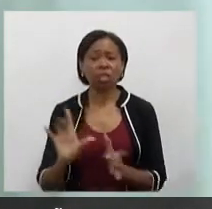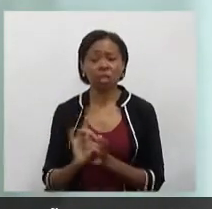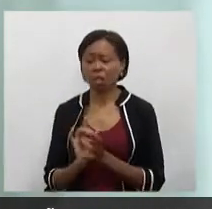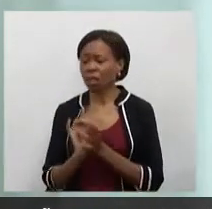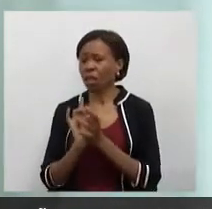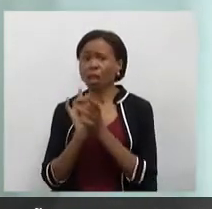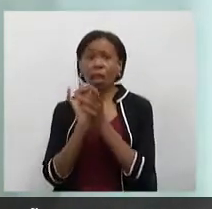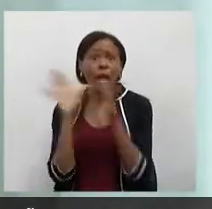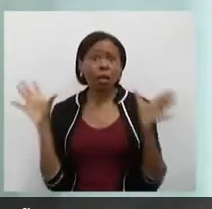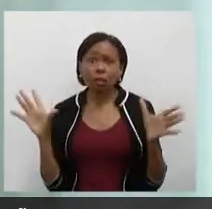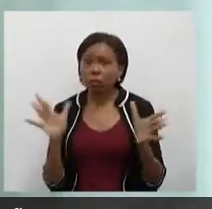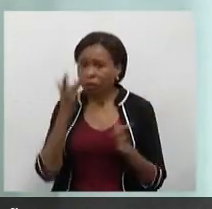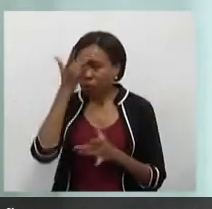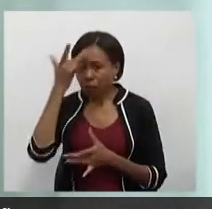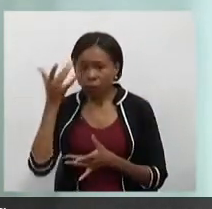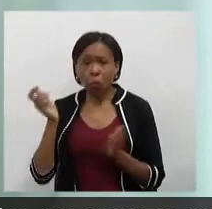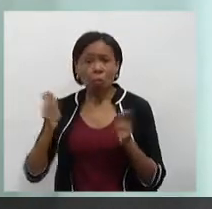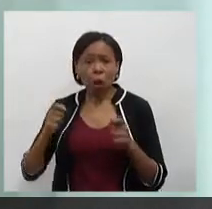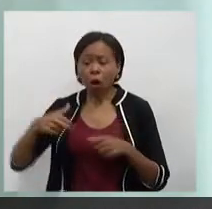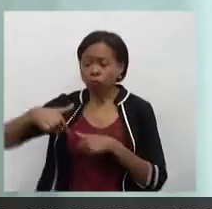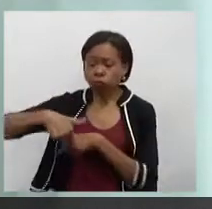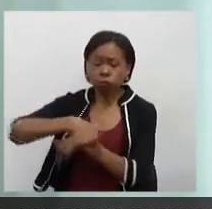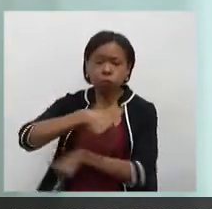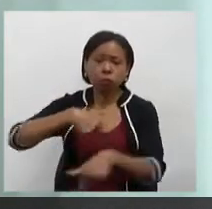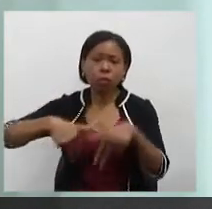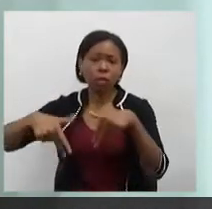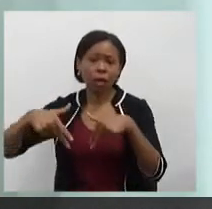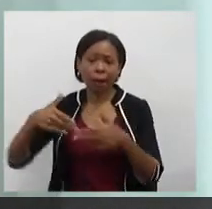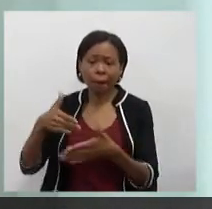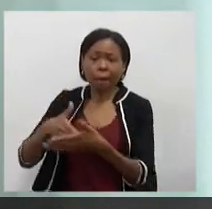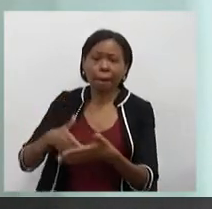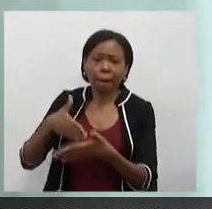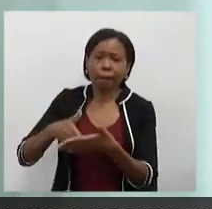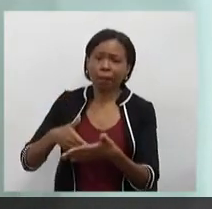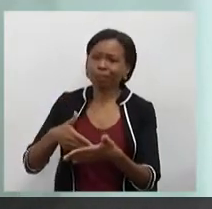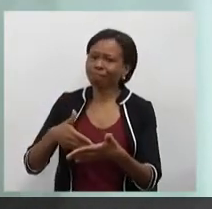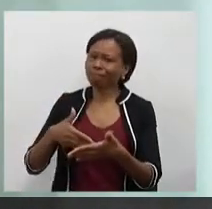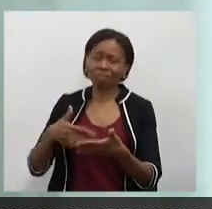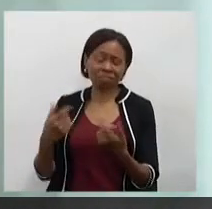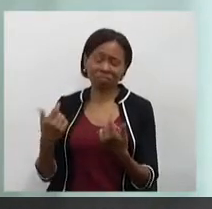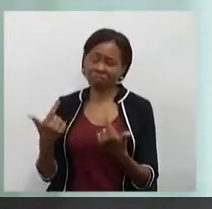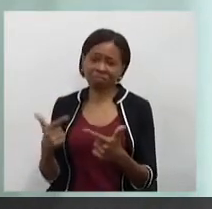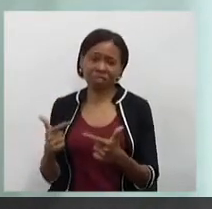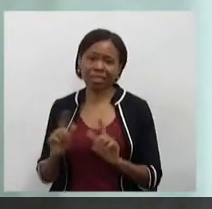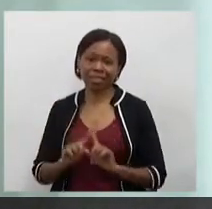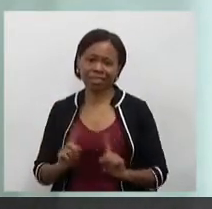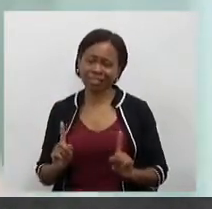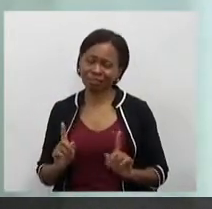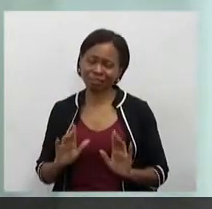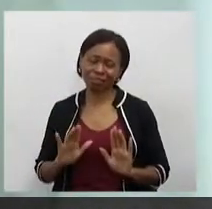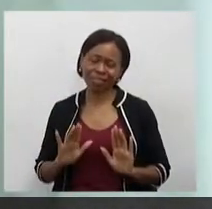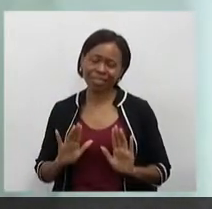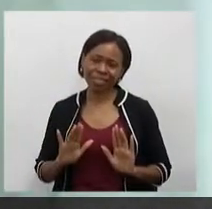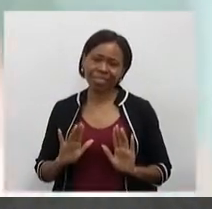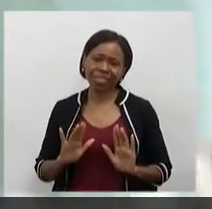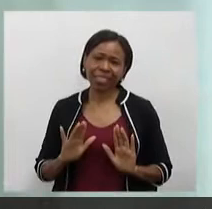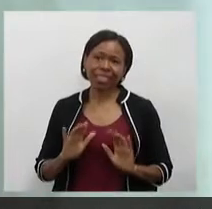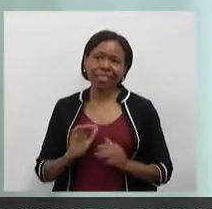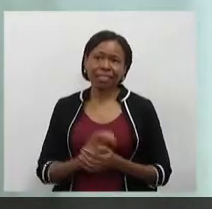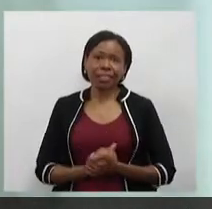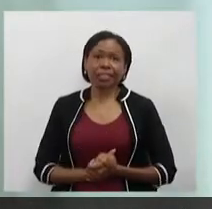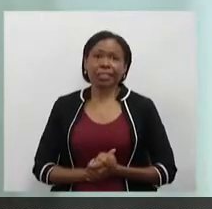a liberdade do ir e vir. As pessoas andam, falam e comem. Eu tenho um